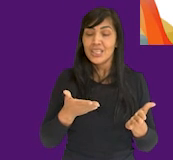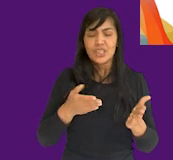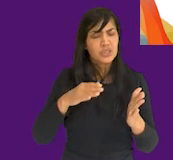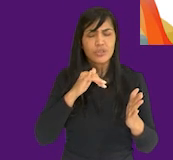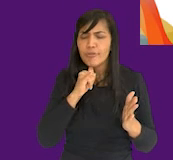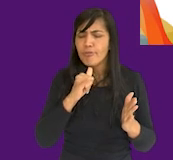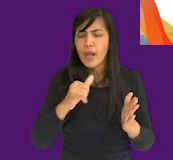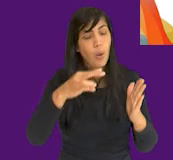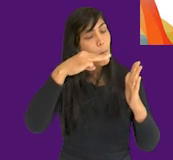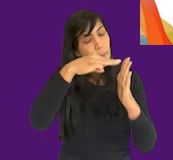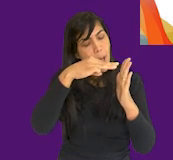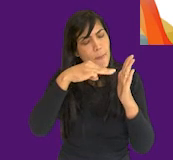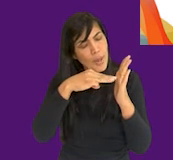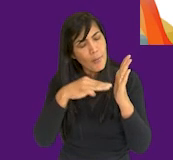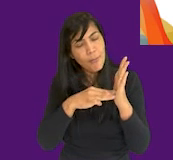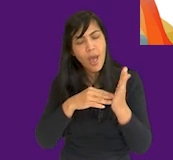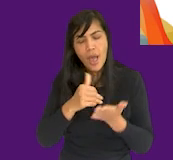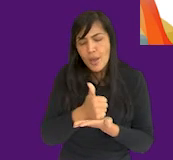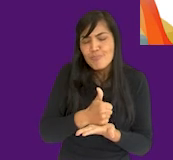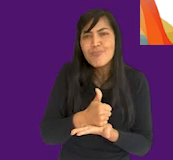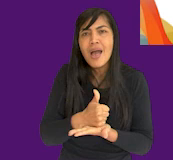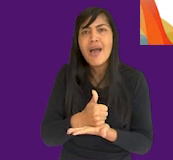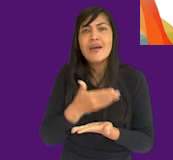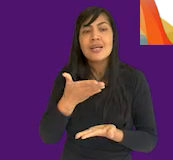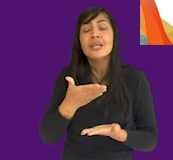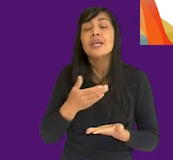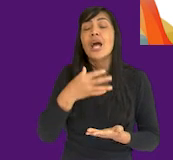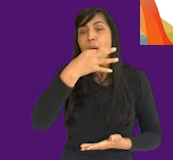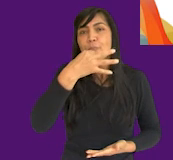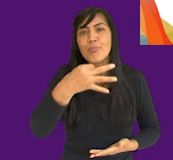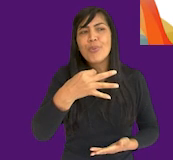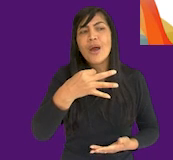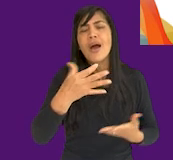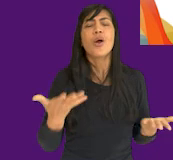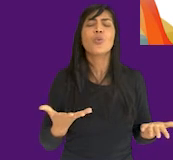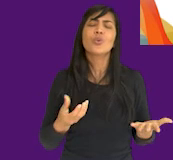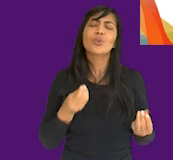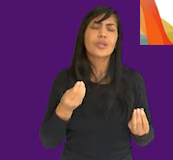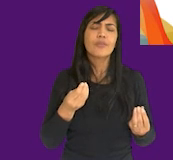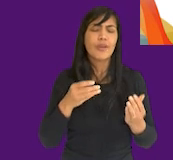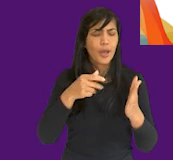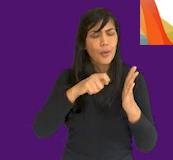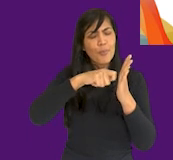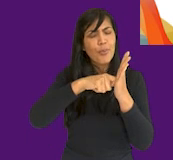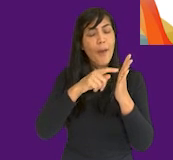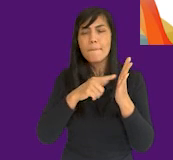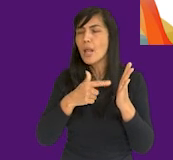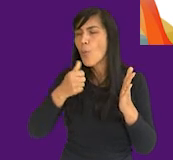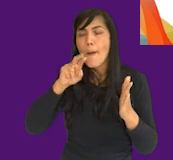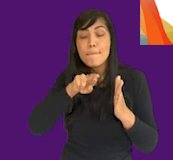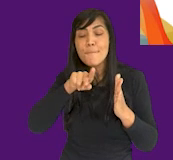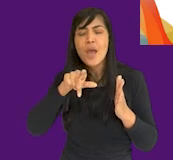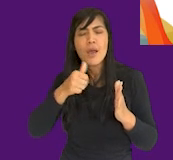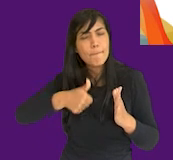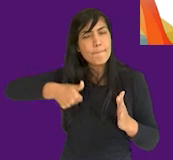que a gente falou sobre metodologia estrutura na sua opinião o que faz esse